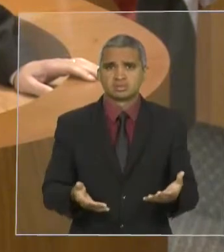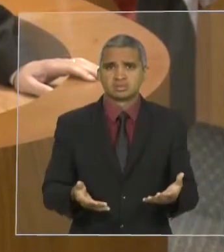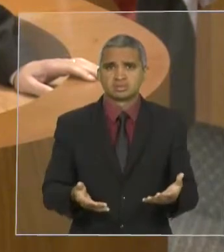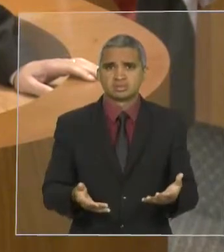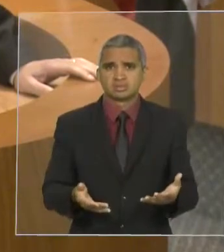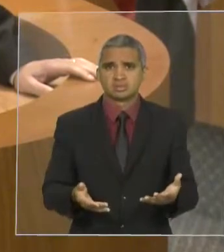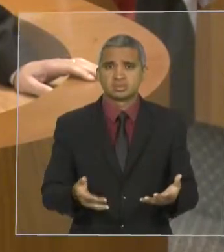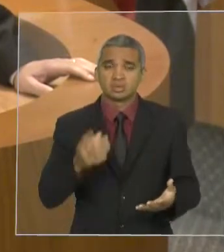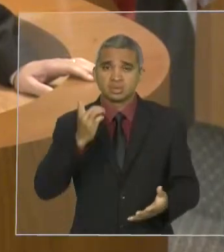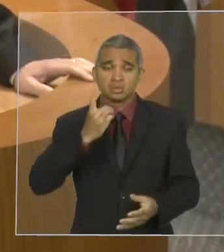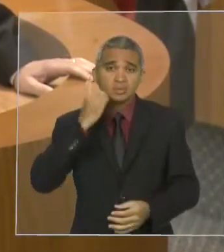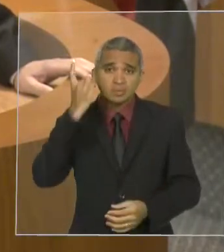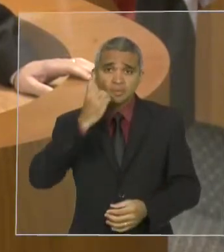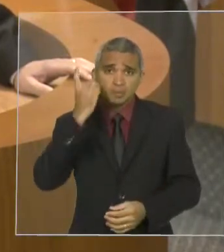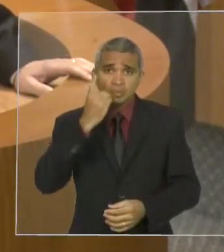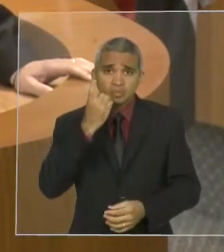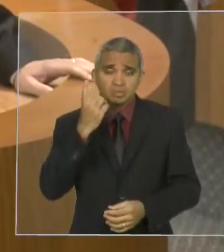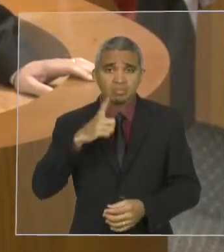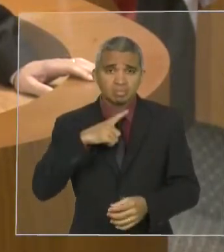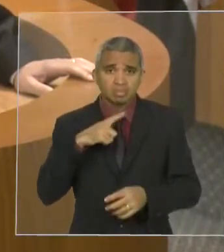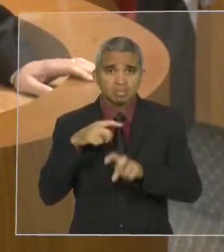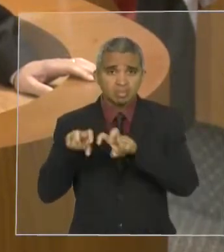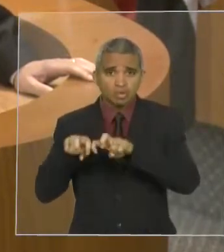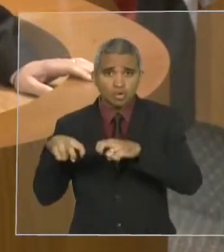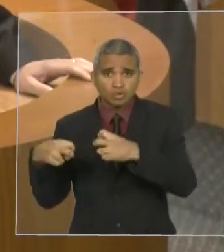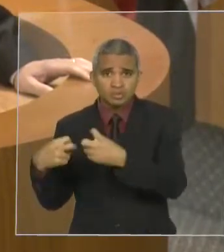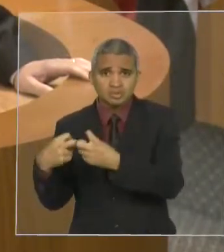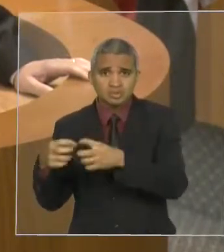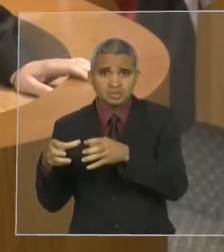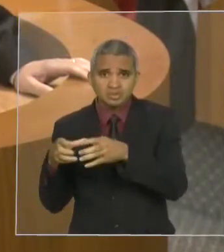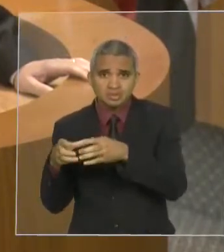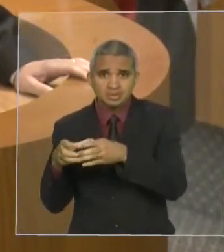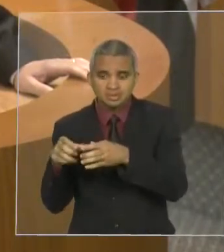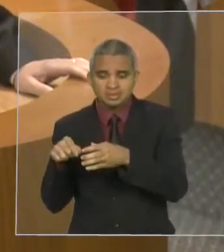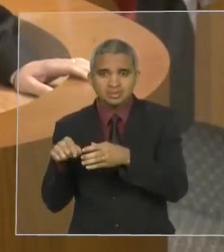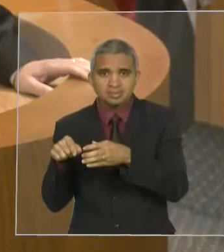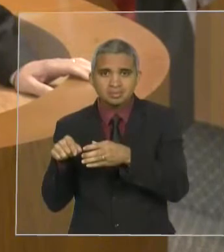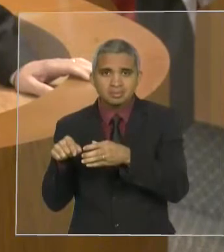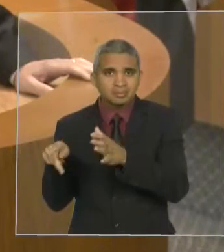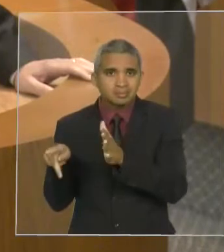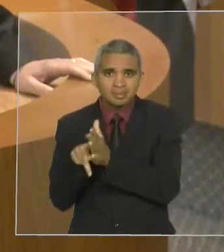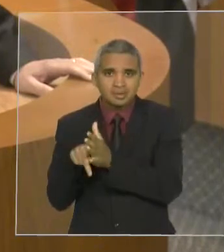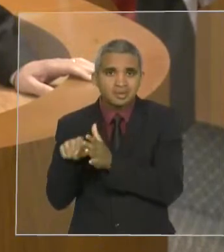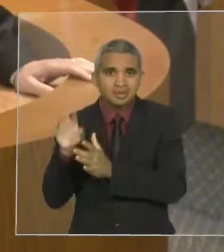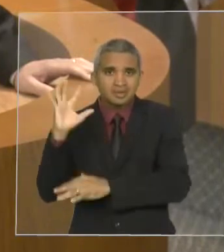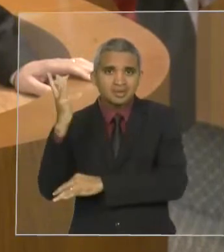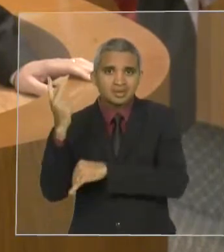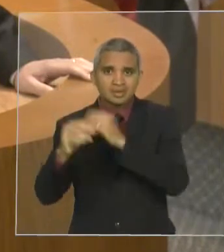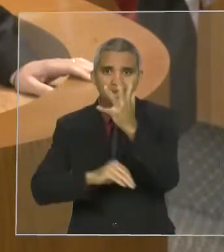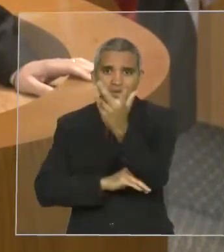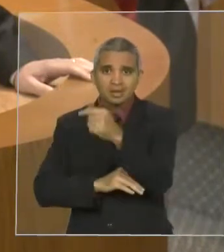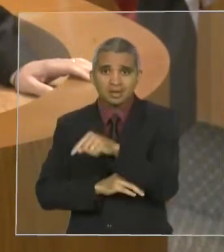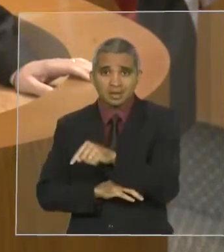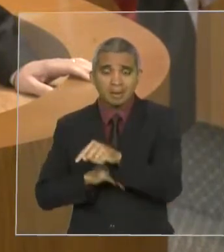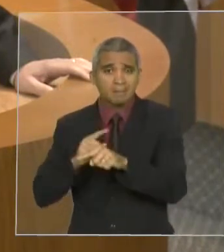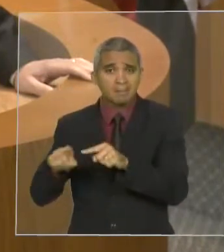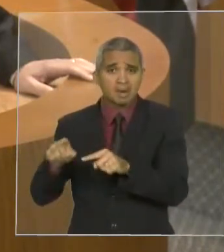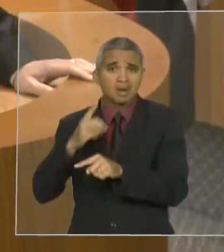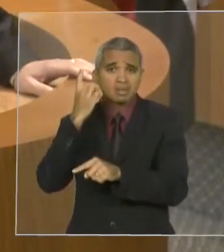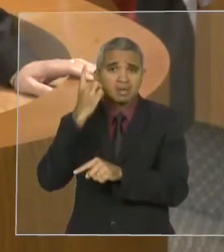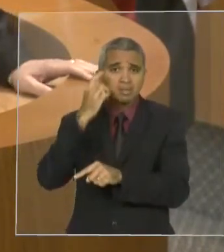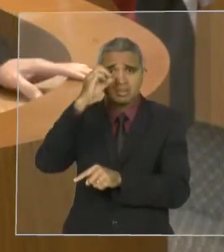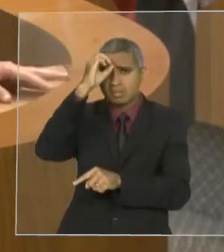comissão temática do tema, que é exatamente essa questão do meio ambiente, e que sequer tiveram conhecimento